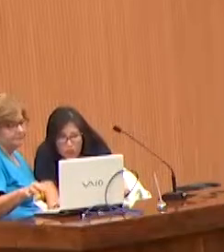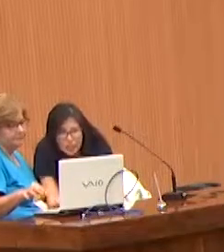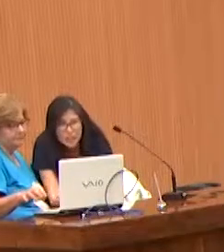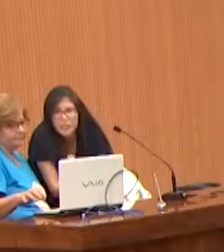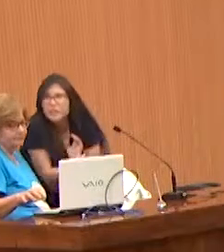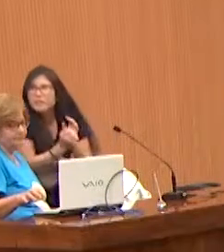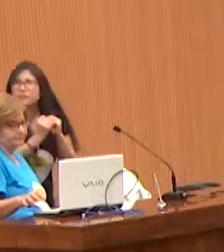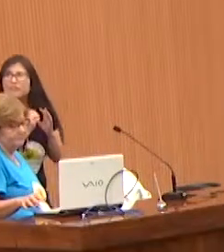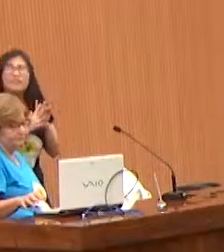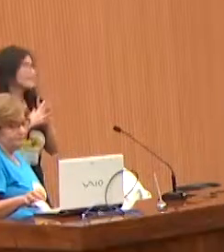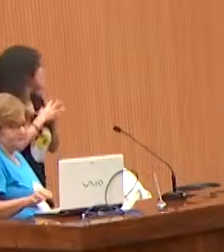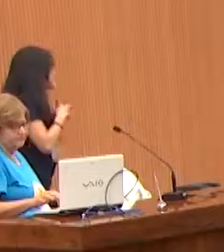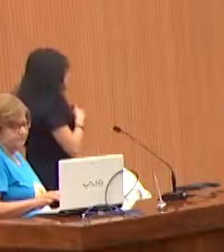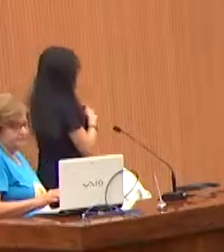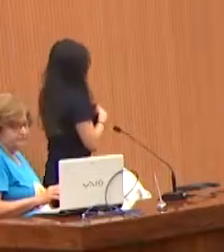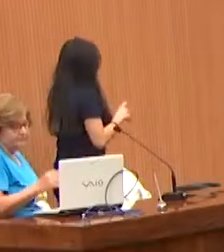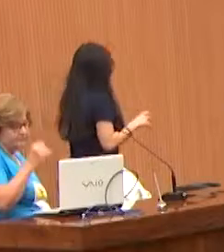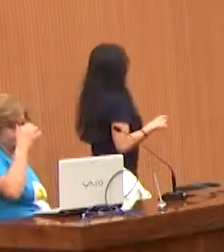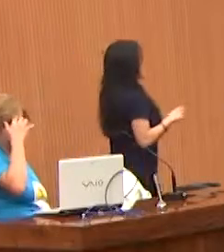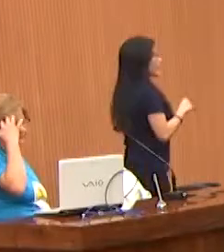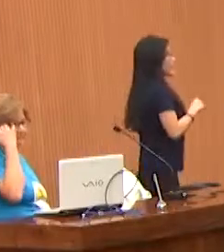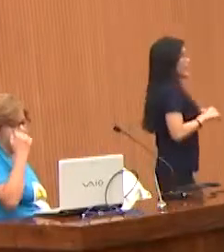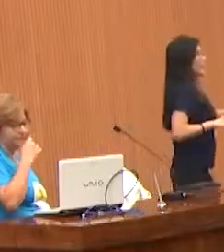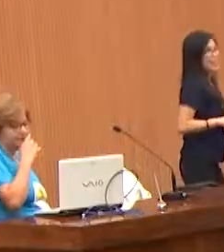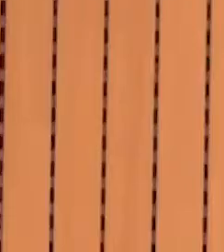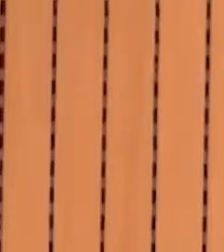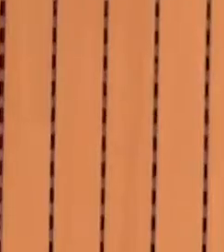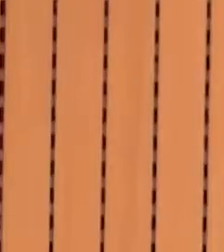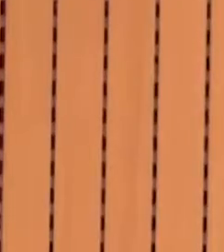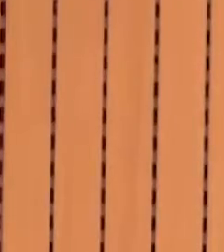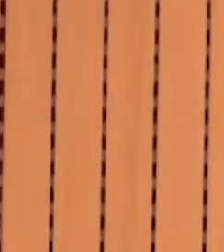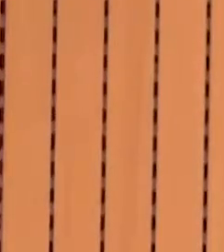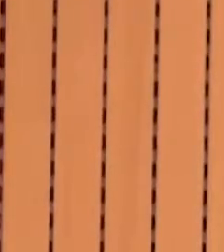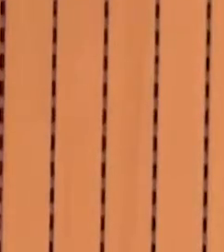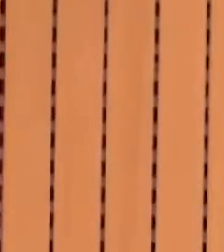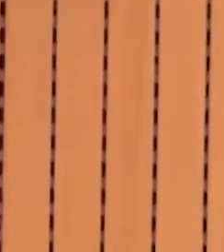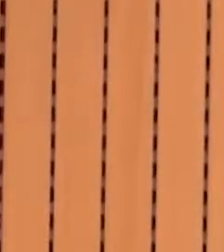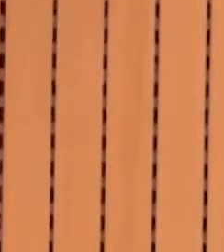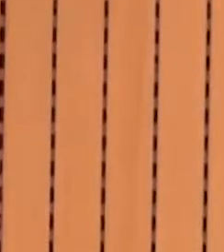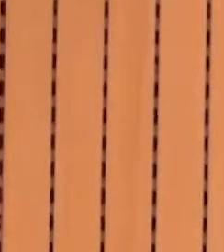Esse vídeo que acabamos de passar foi uma amostra do desenvolvimento